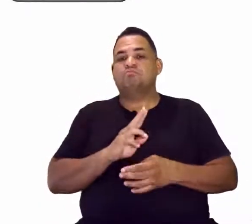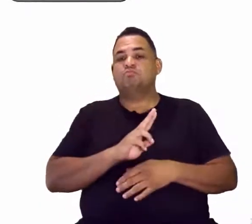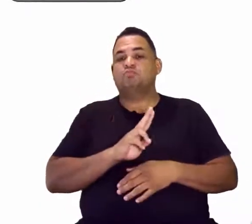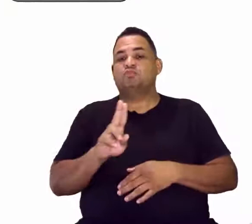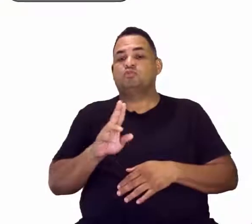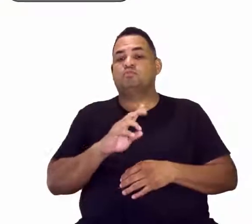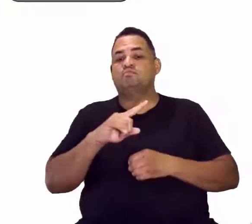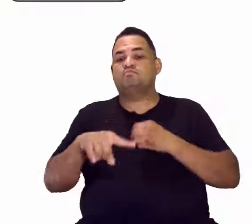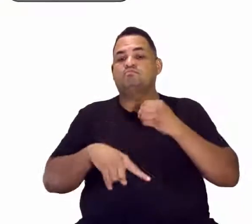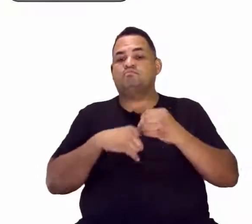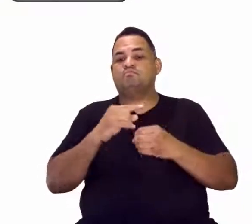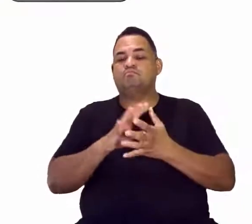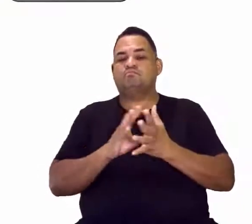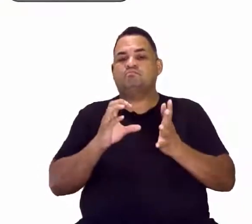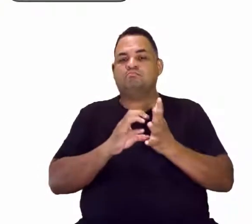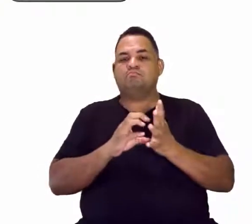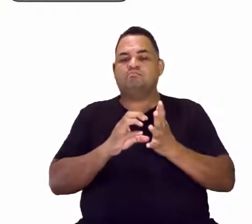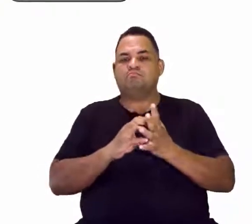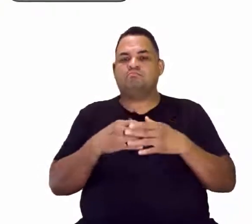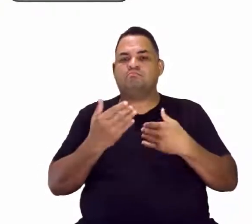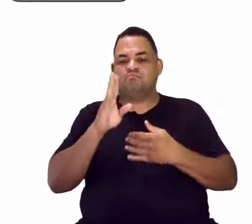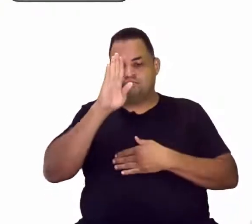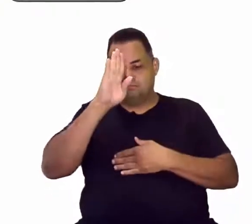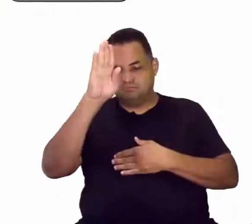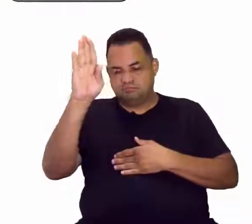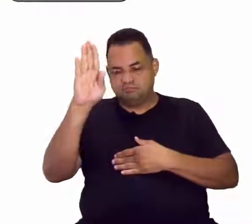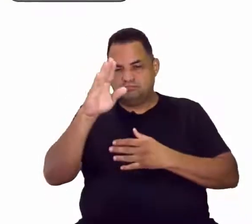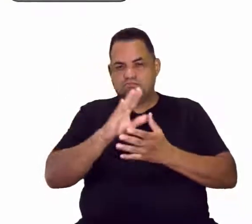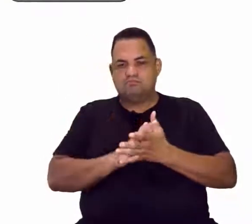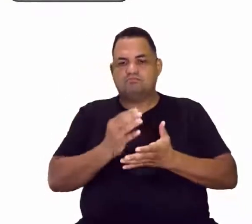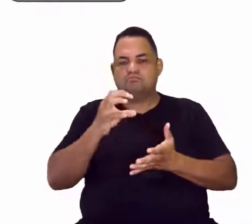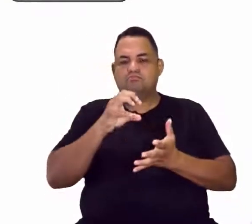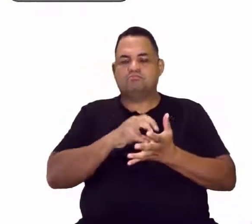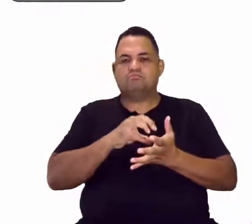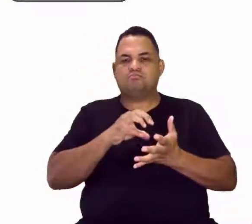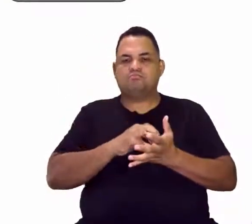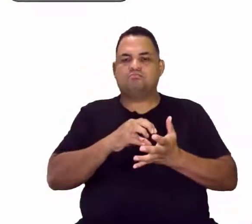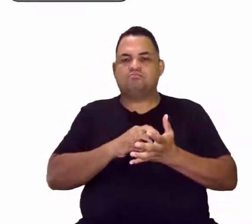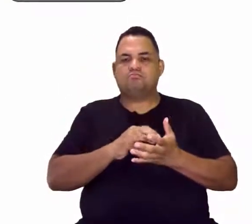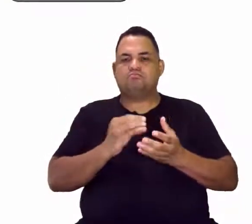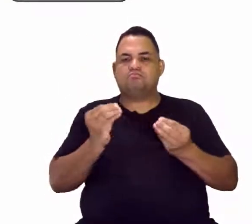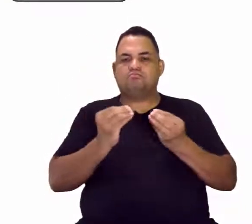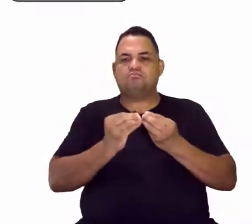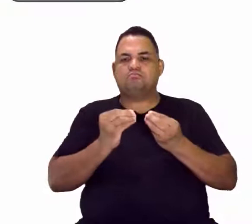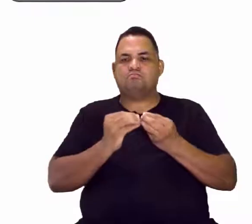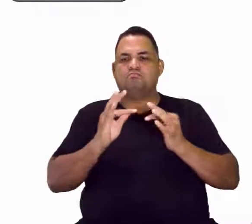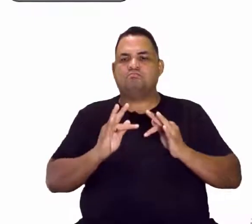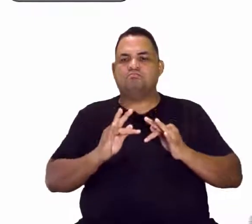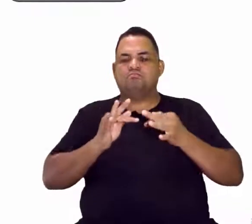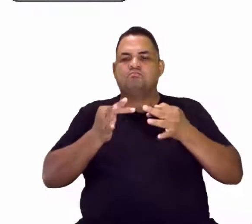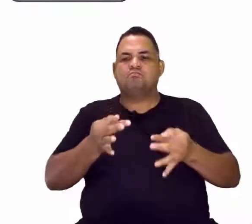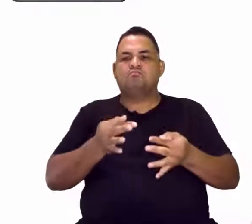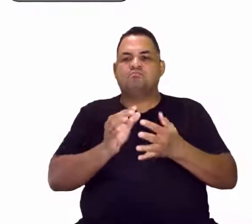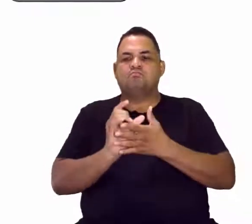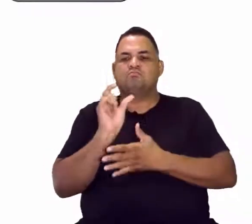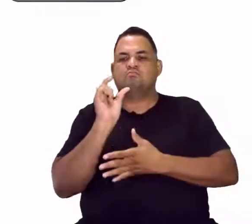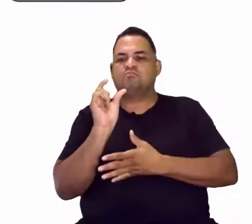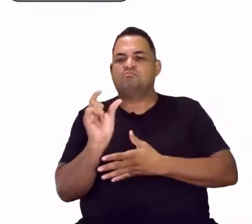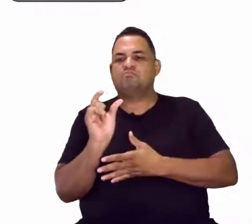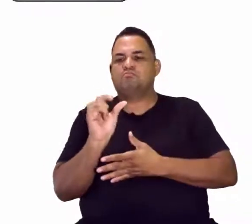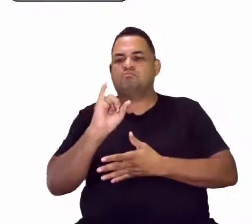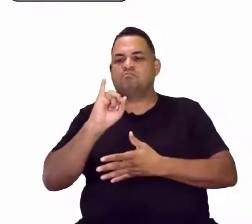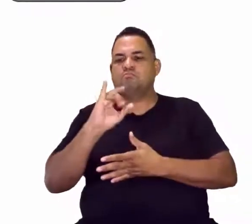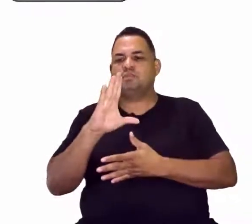átomo central, do elemento que está no centro da molécula. E no final a gente usa a terminação